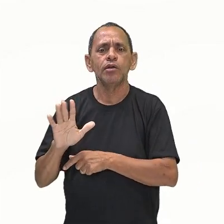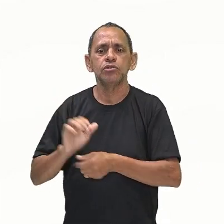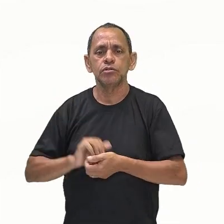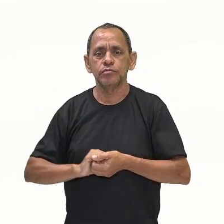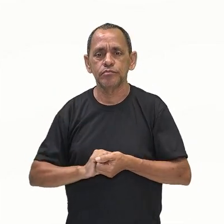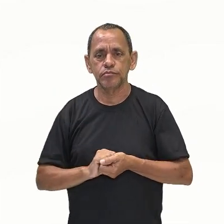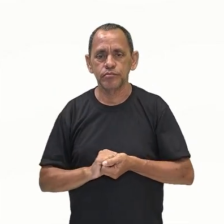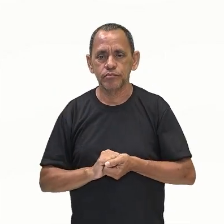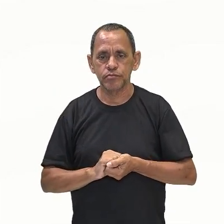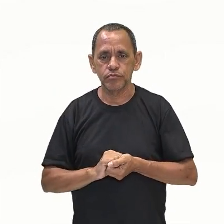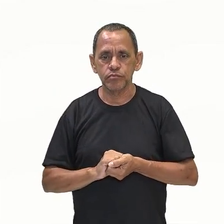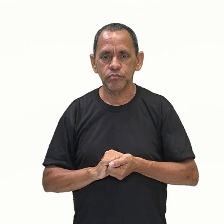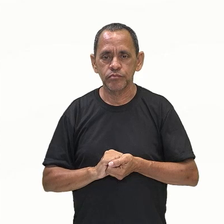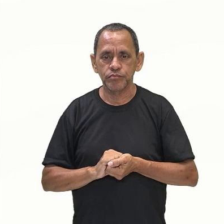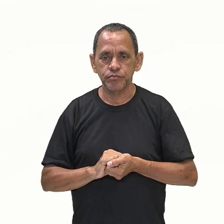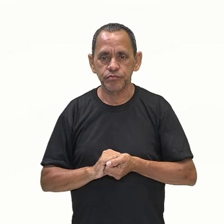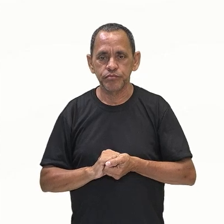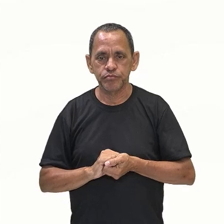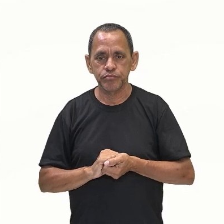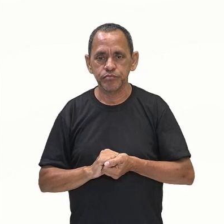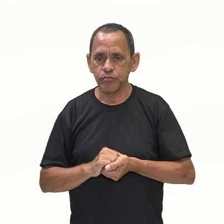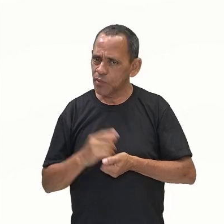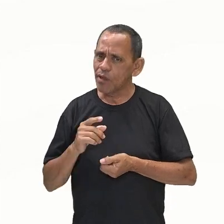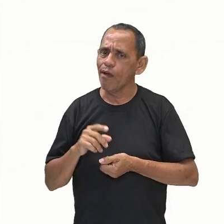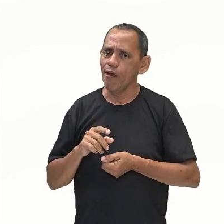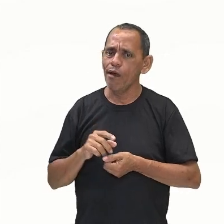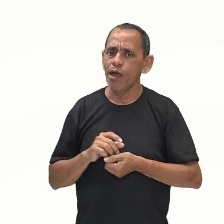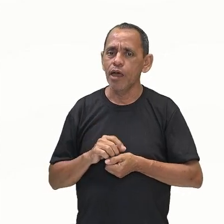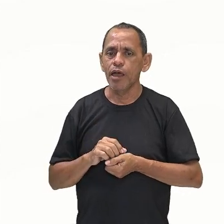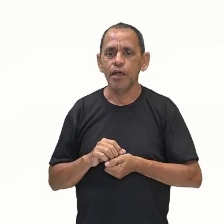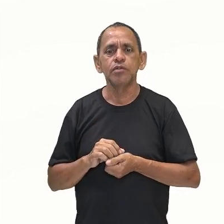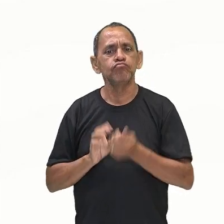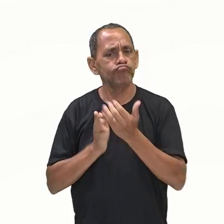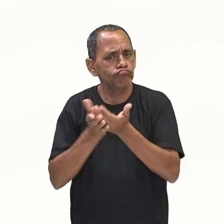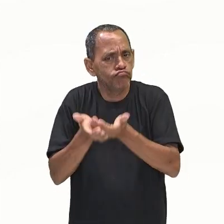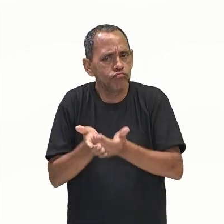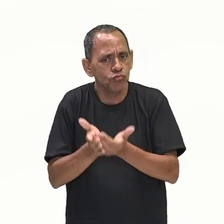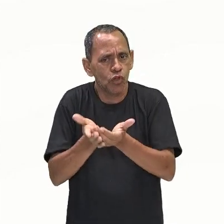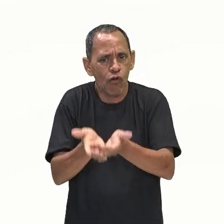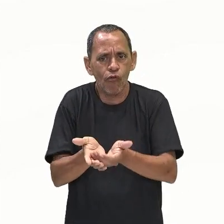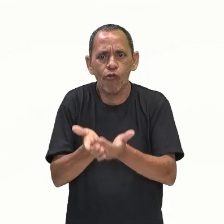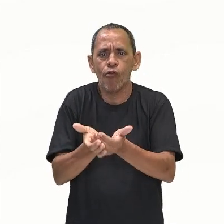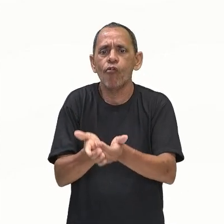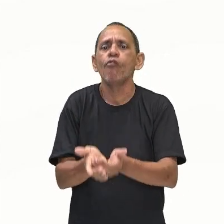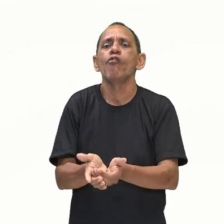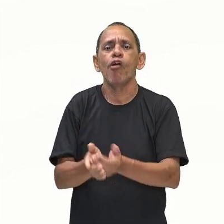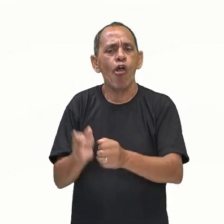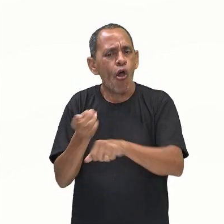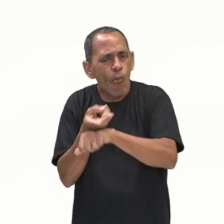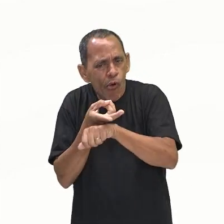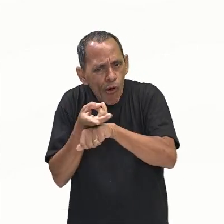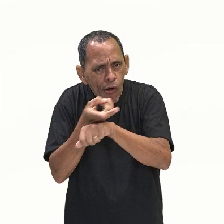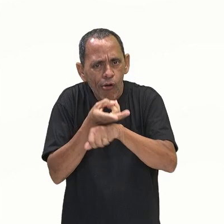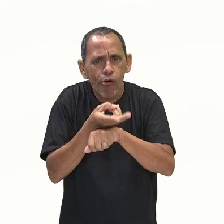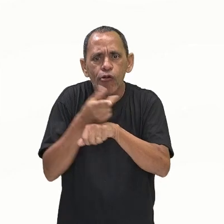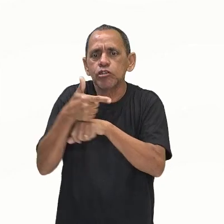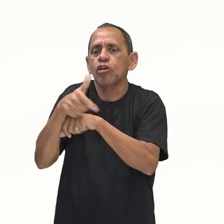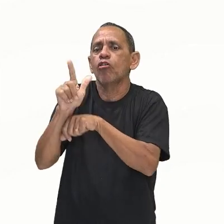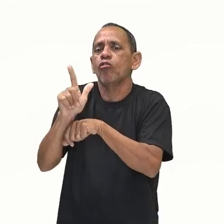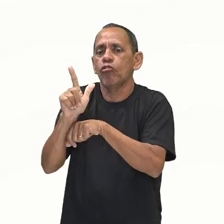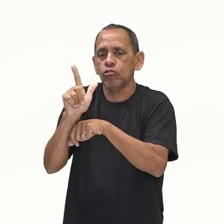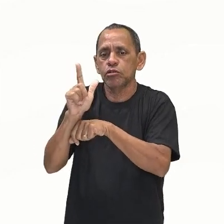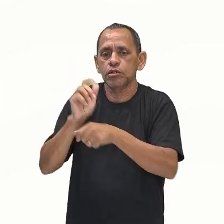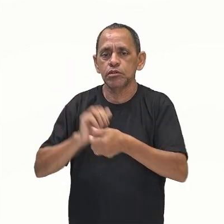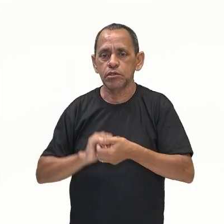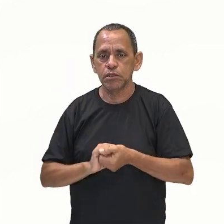Rio Amazonas. Então eles vão, Gonzalo Pizarro, Francisco Pizarro é o irmão dele, mas o Gonzalo